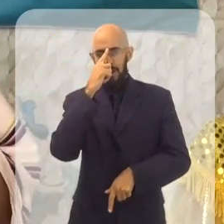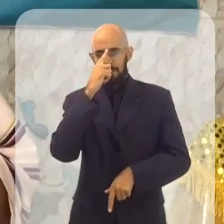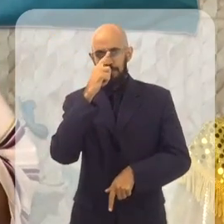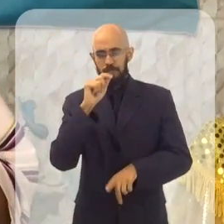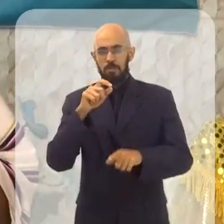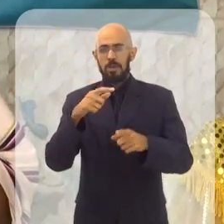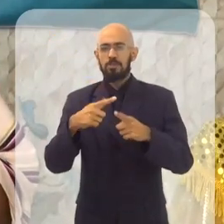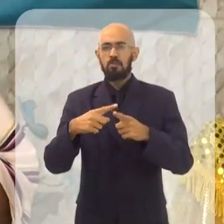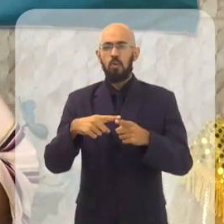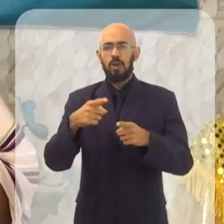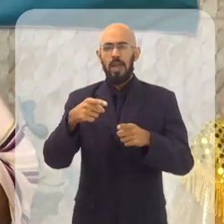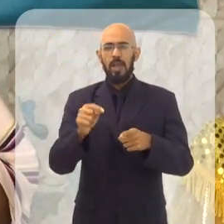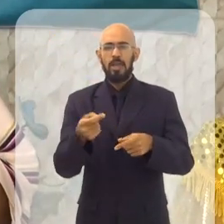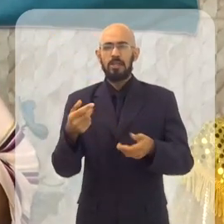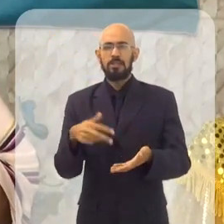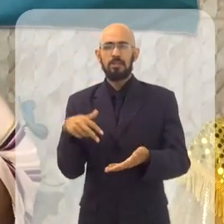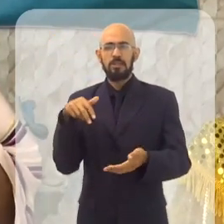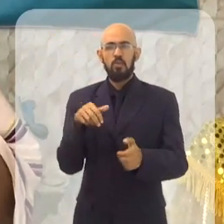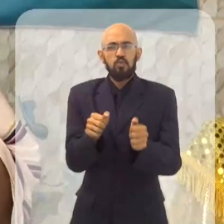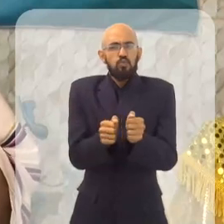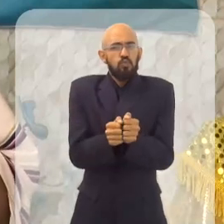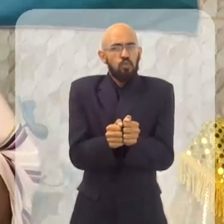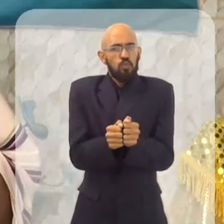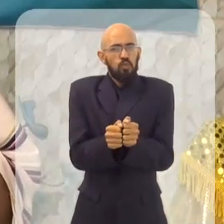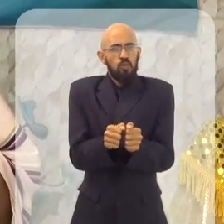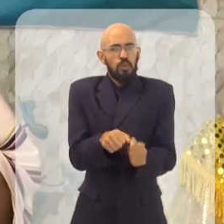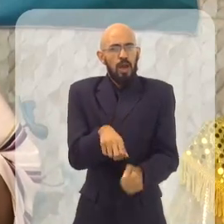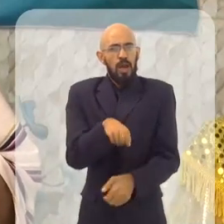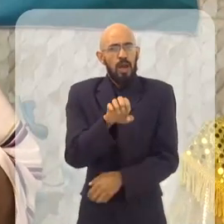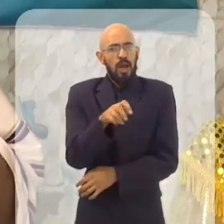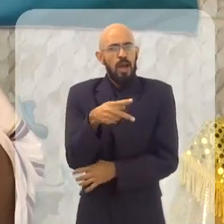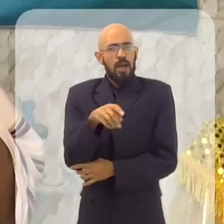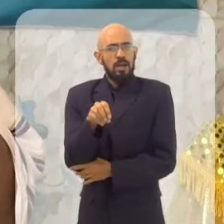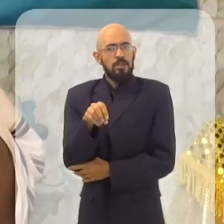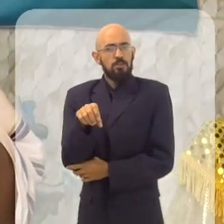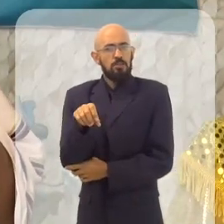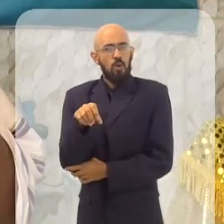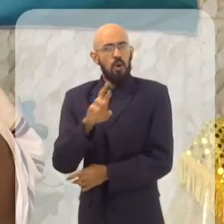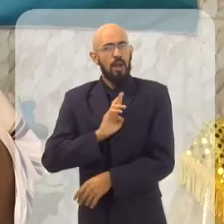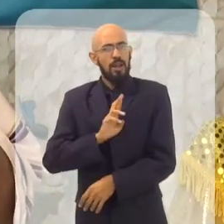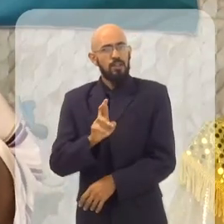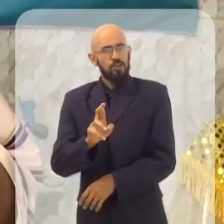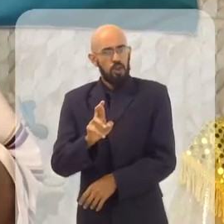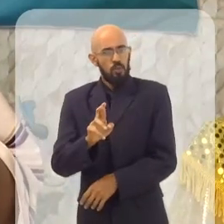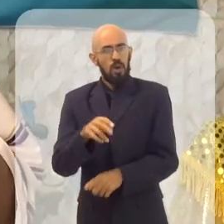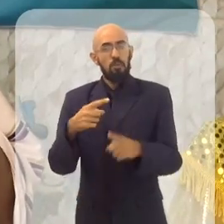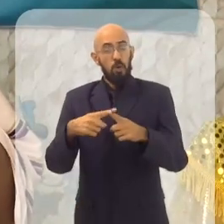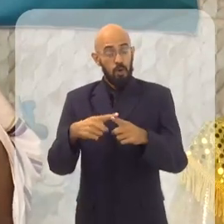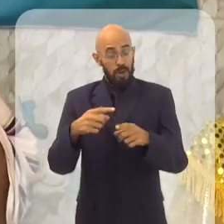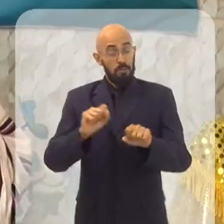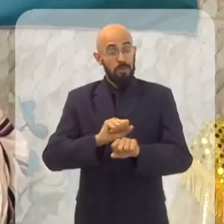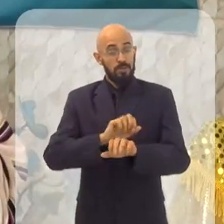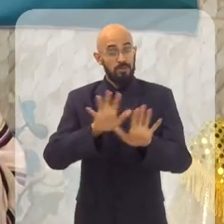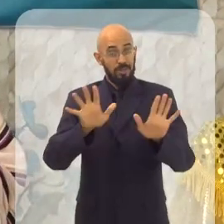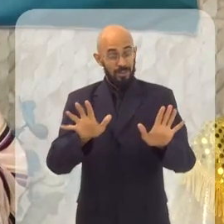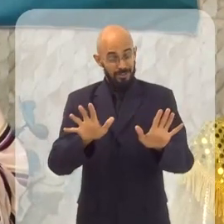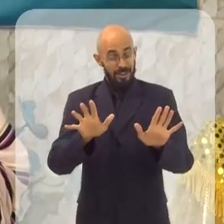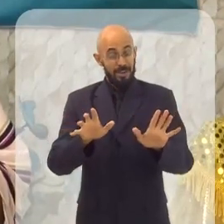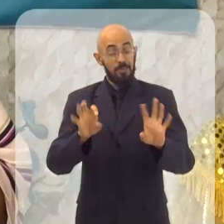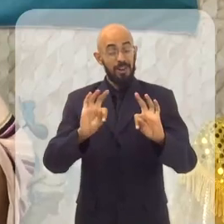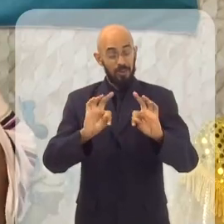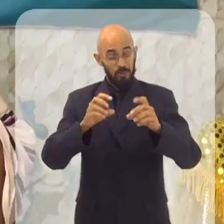fazem parte do Instituto Expo Religião? Justamente por isso, para que possa se esclarecer e as pessoas